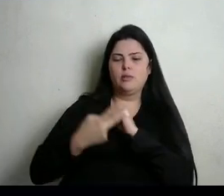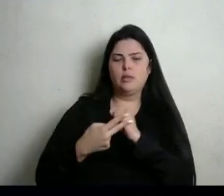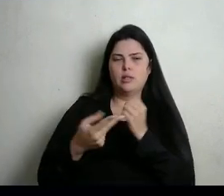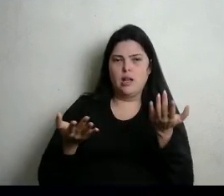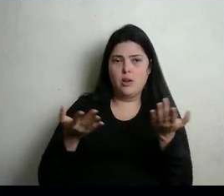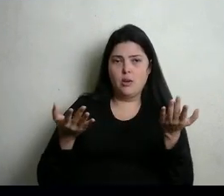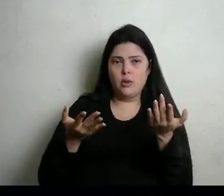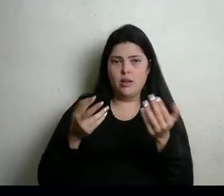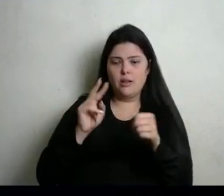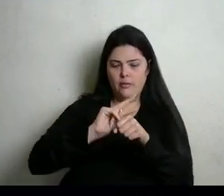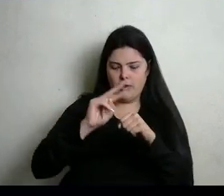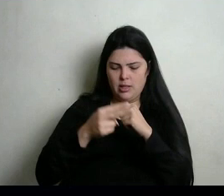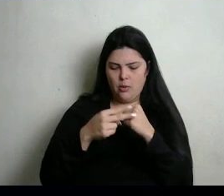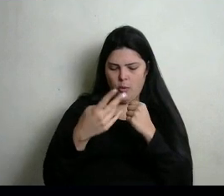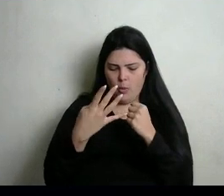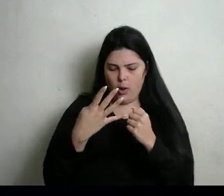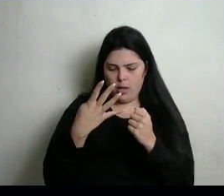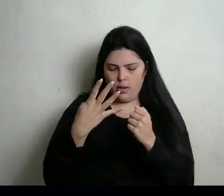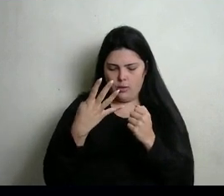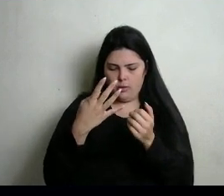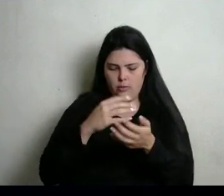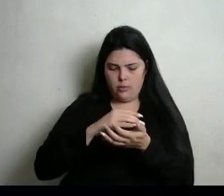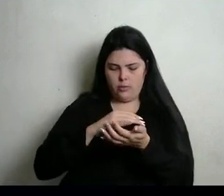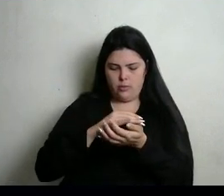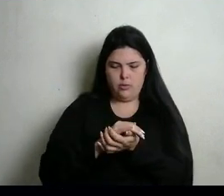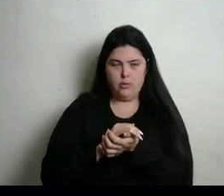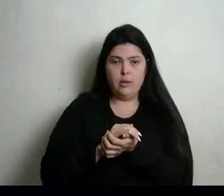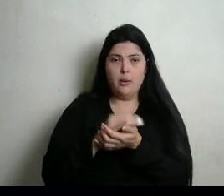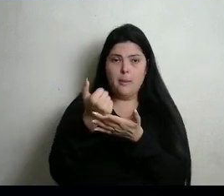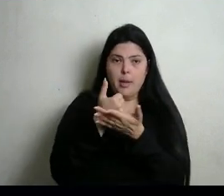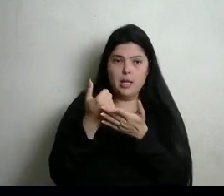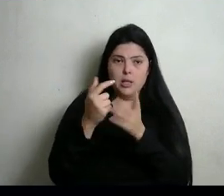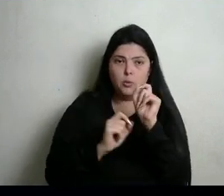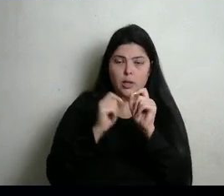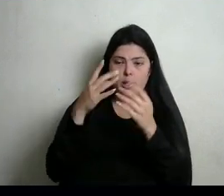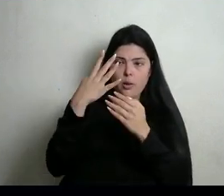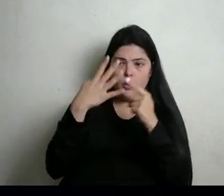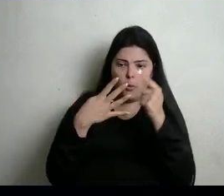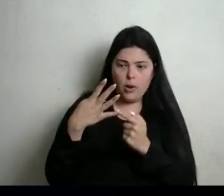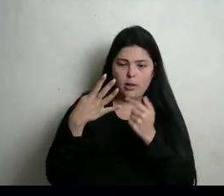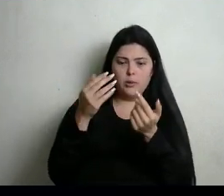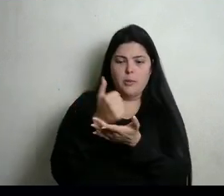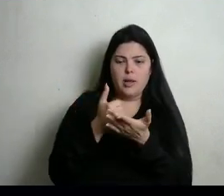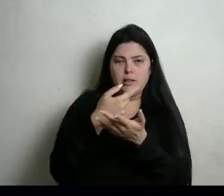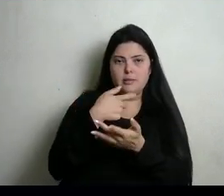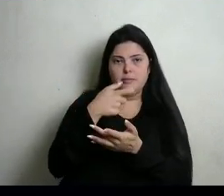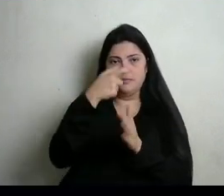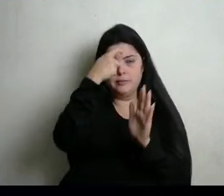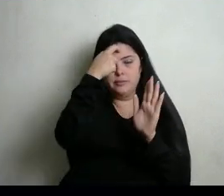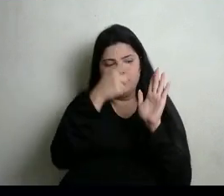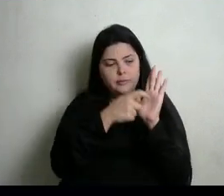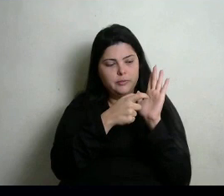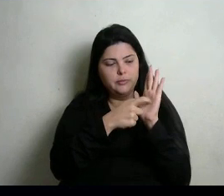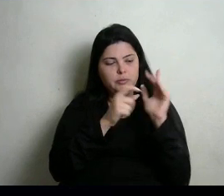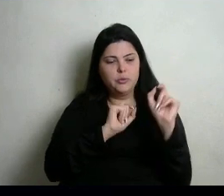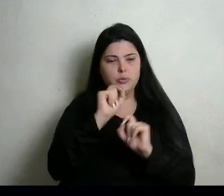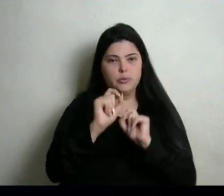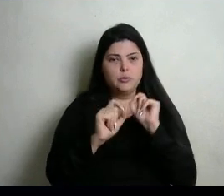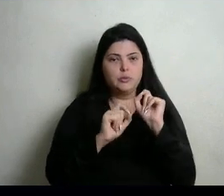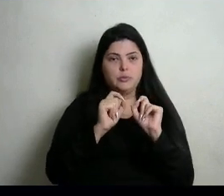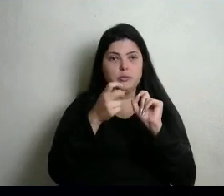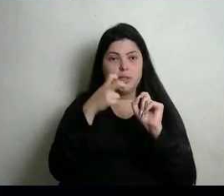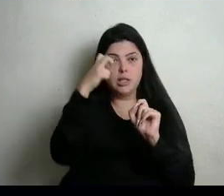versão 4, e ele está baseado nesses 4 pilares da inteligência artificial, que é inteligência